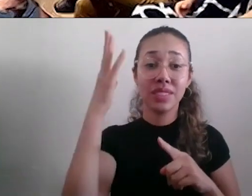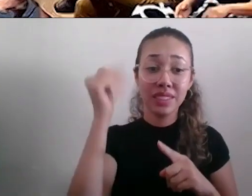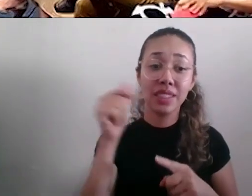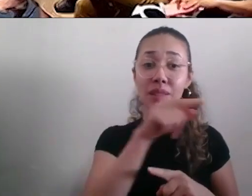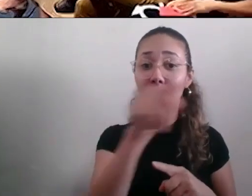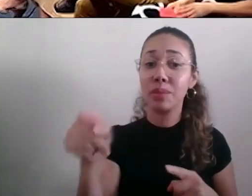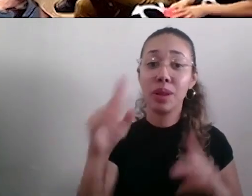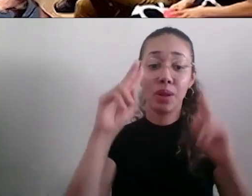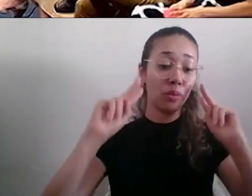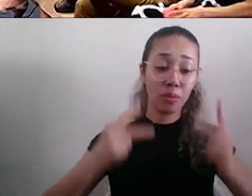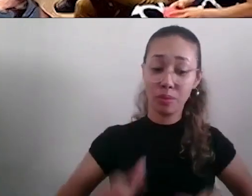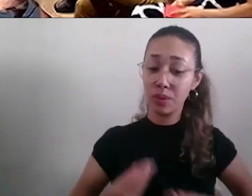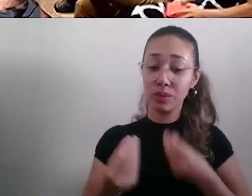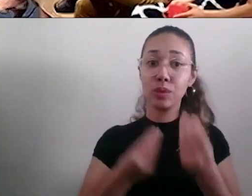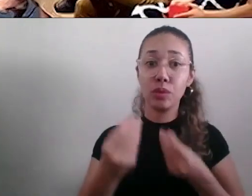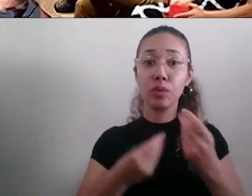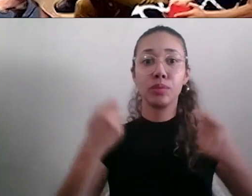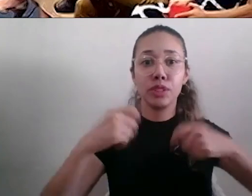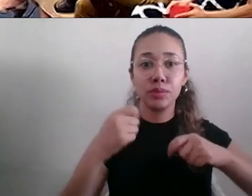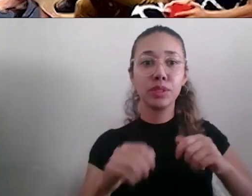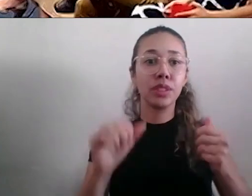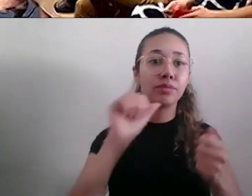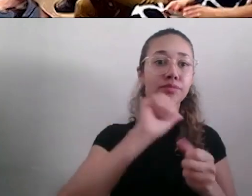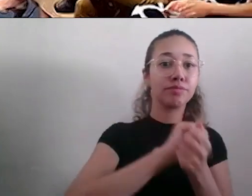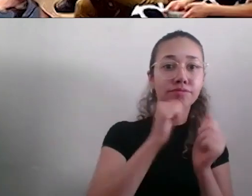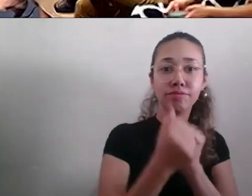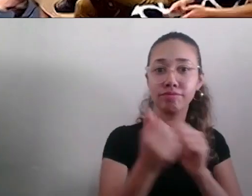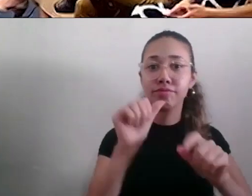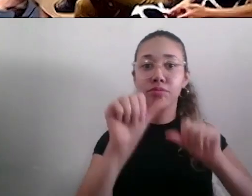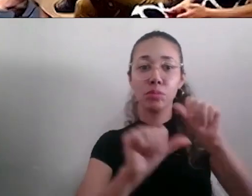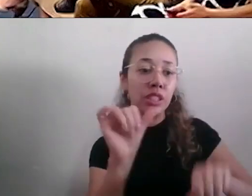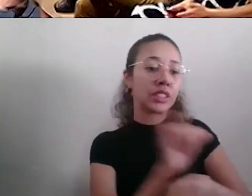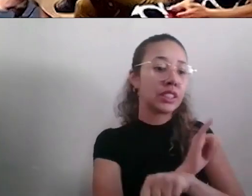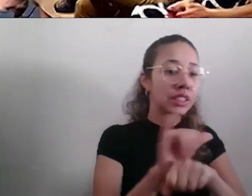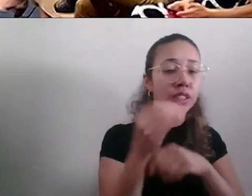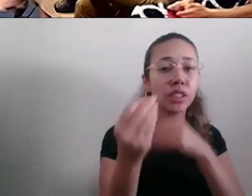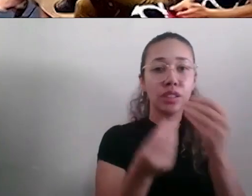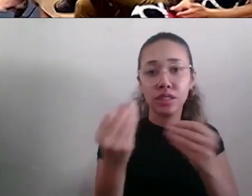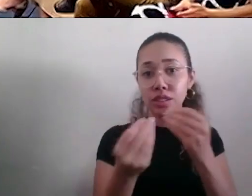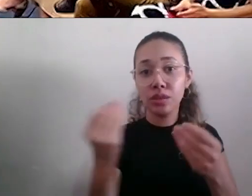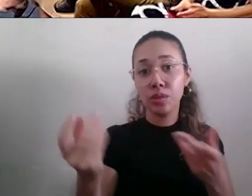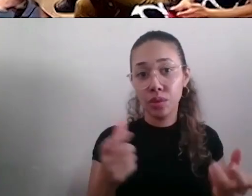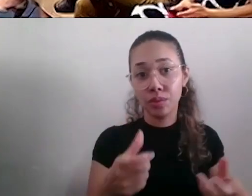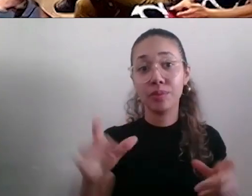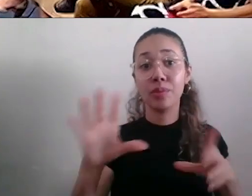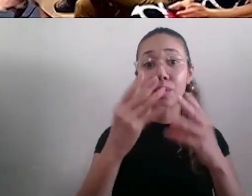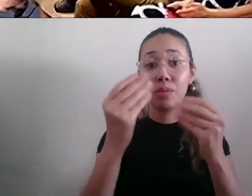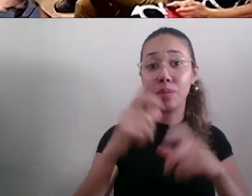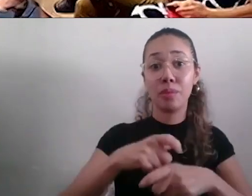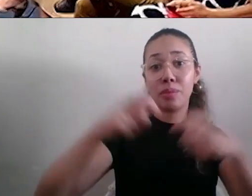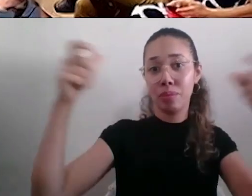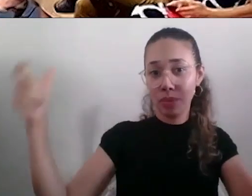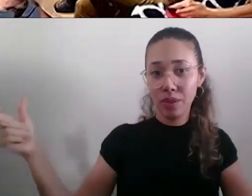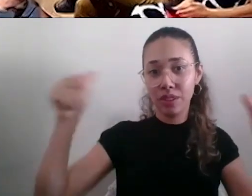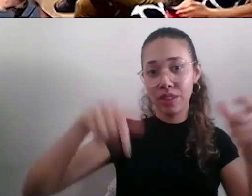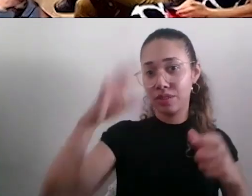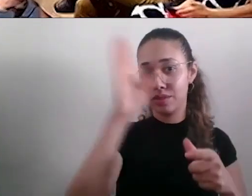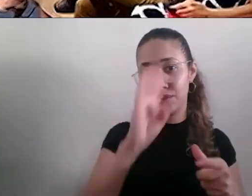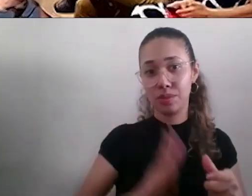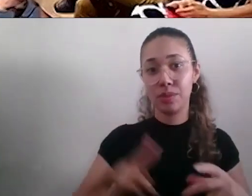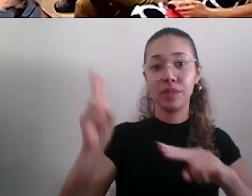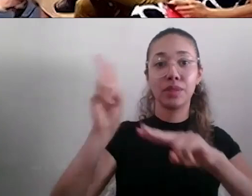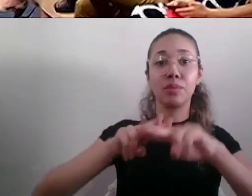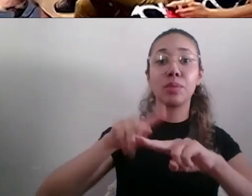lidar, né? Qual é a melhor maneira de lidar? E aí tem aquela questão de que a maioria das pessoas que estão presas no Brasil estão presas por droga. E muitas